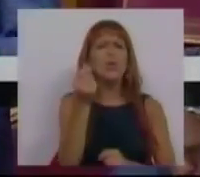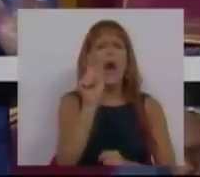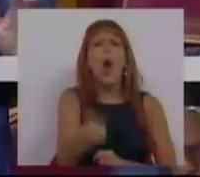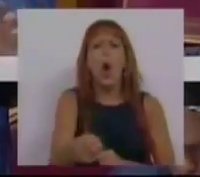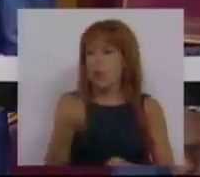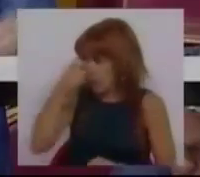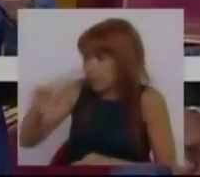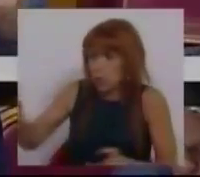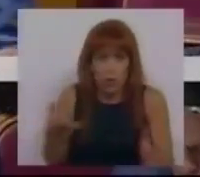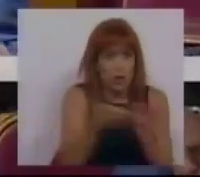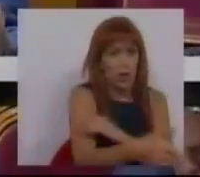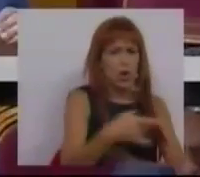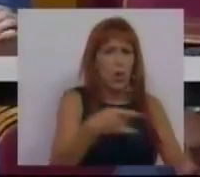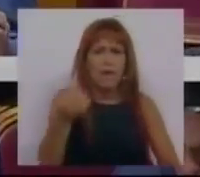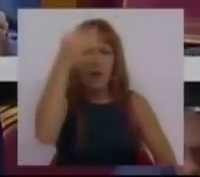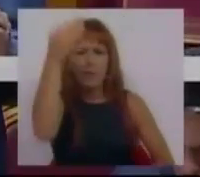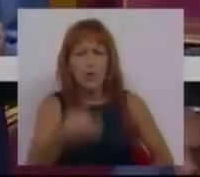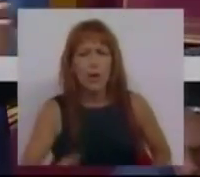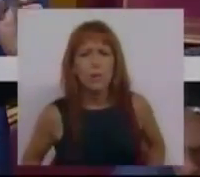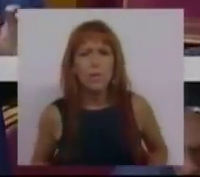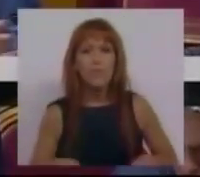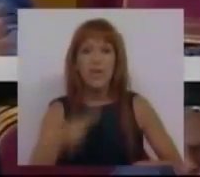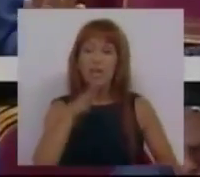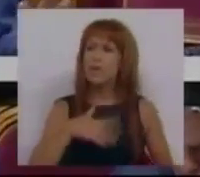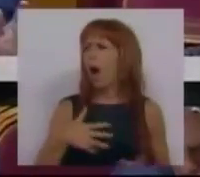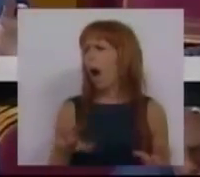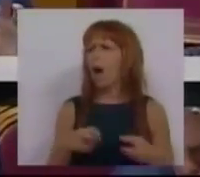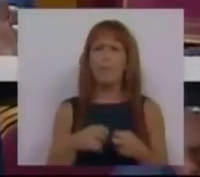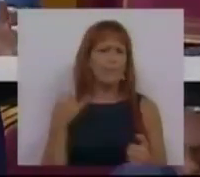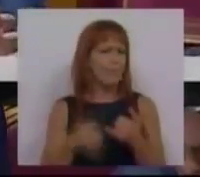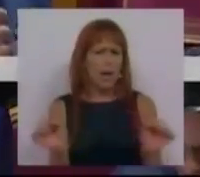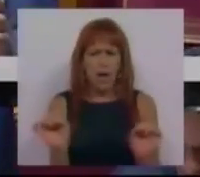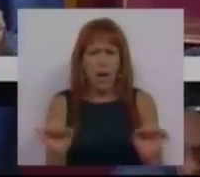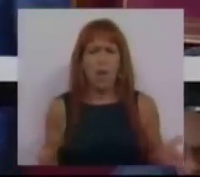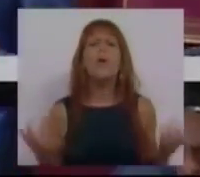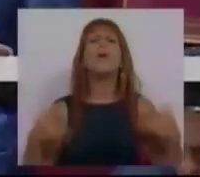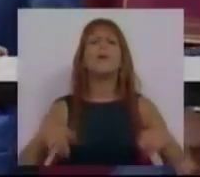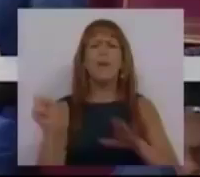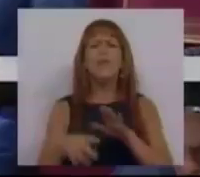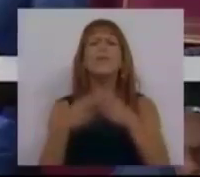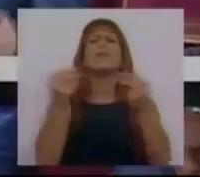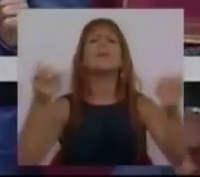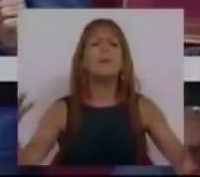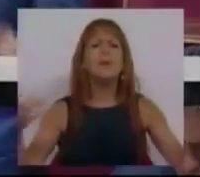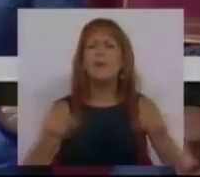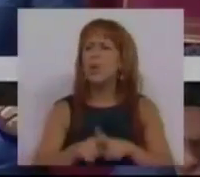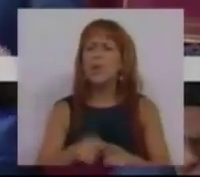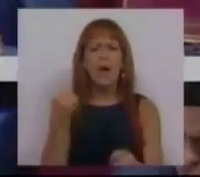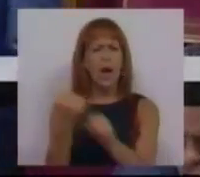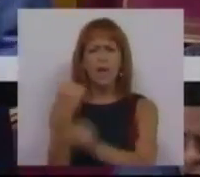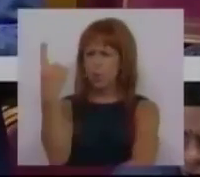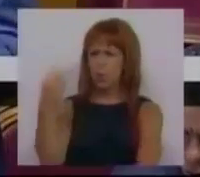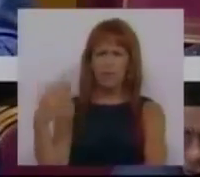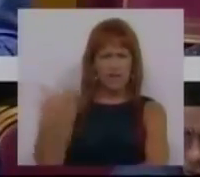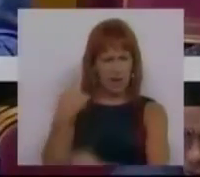exatamente os contribuintes, 90%. E dizem-nos que não há qualquer risco. Mas o Fundo de Resolução não é uma entidade